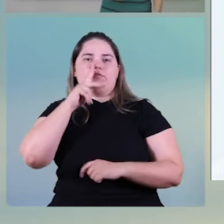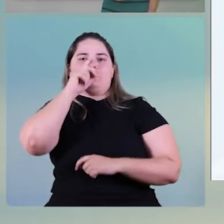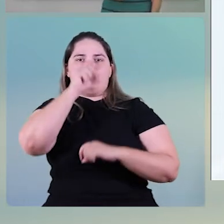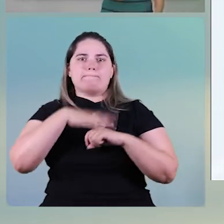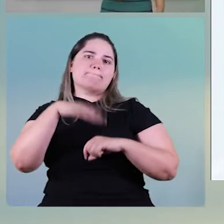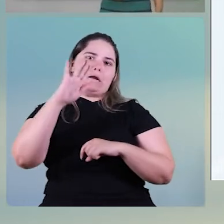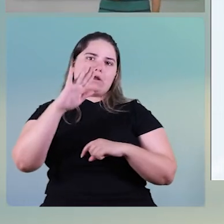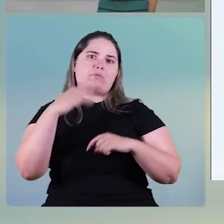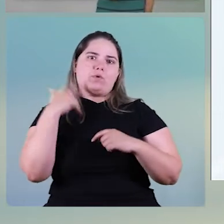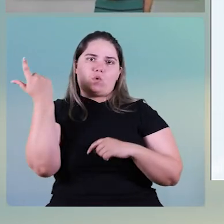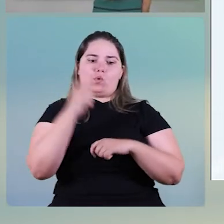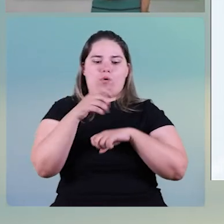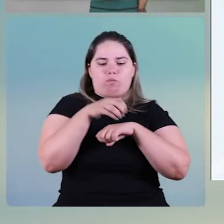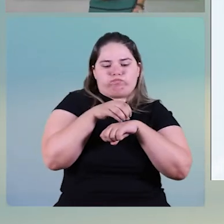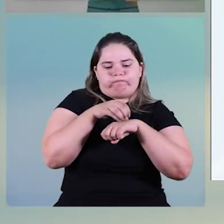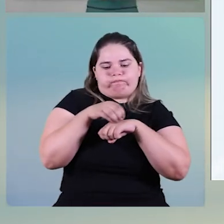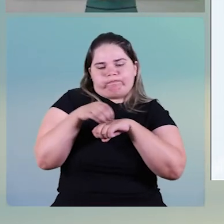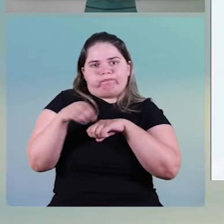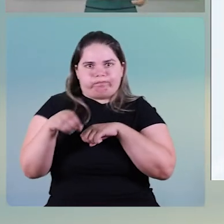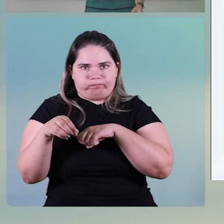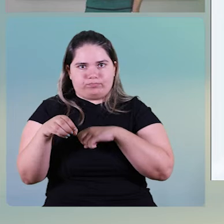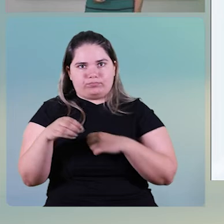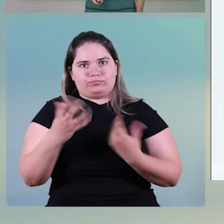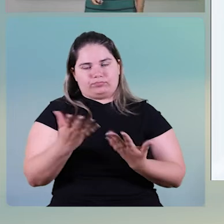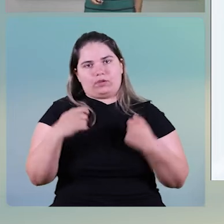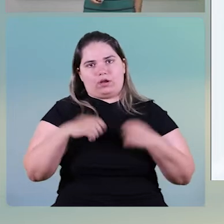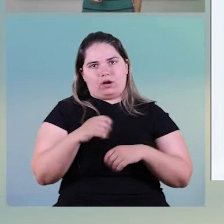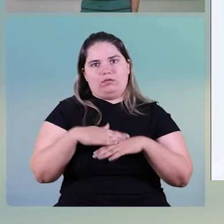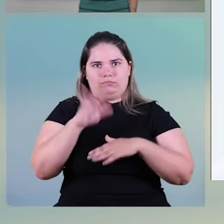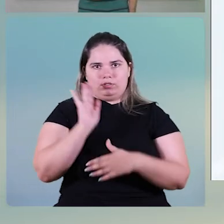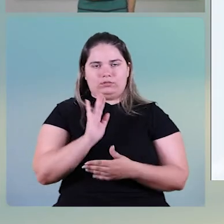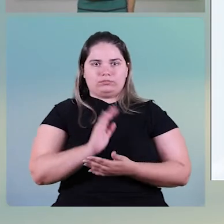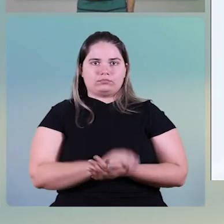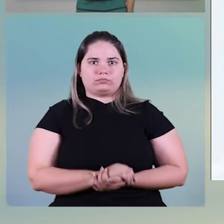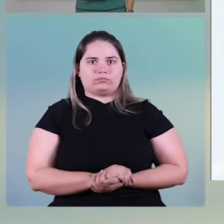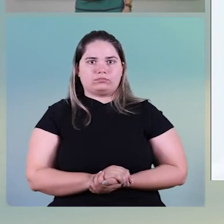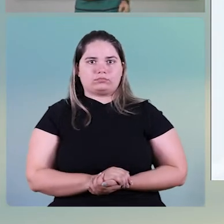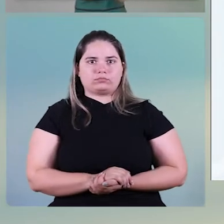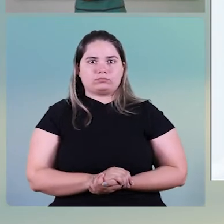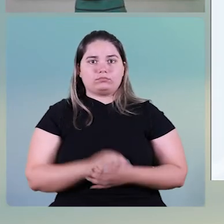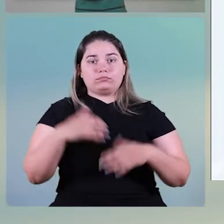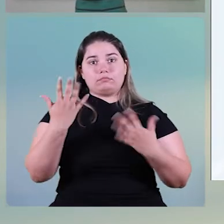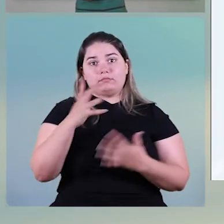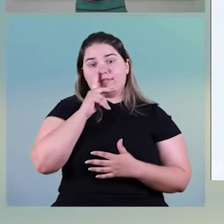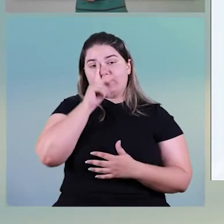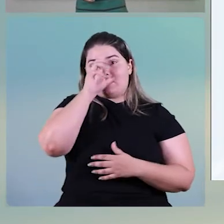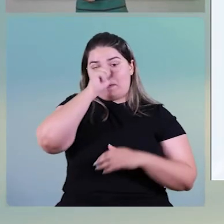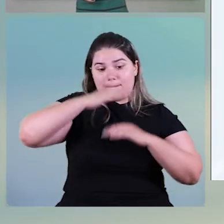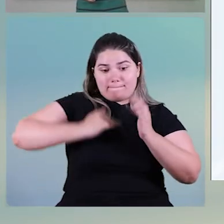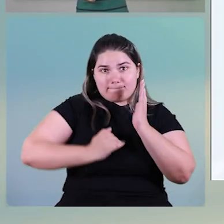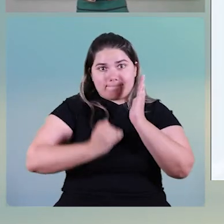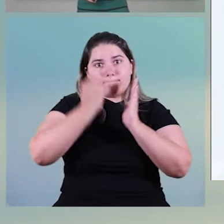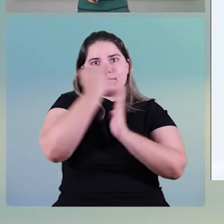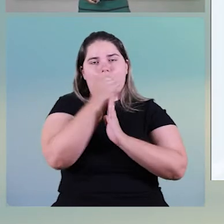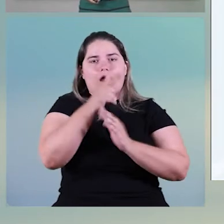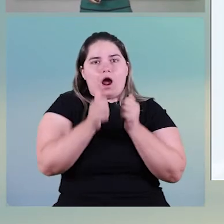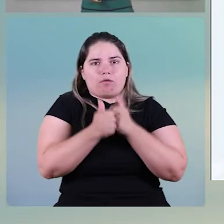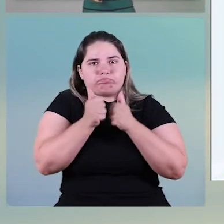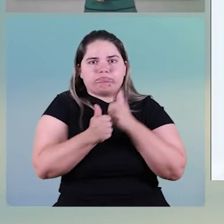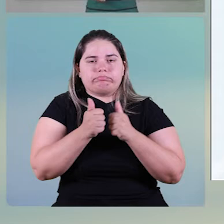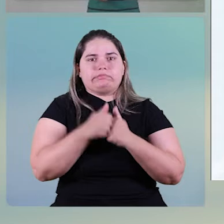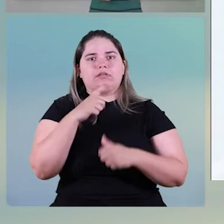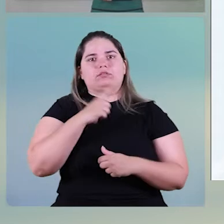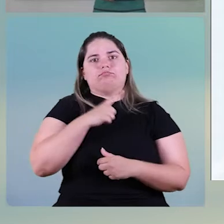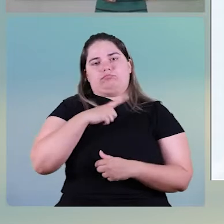objeto daquele lugar onde ele se encontrava, em função da inércia dele. Então, a força máxima de atrito estático